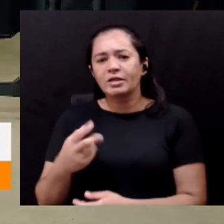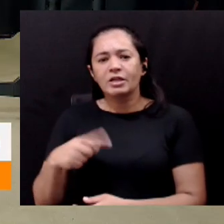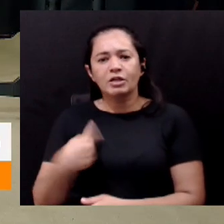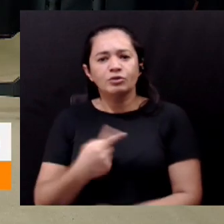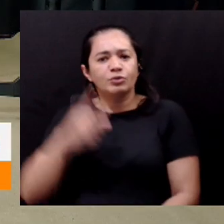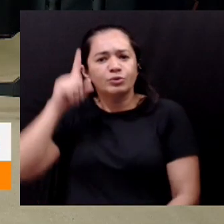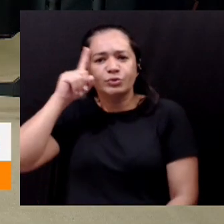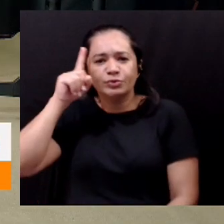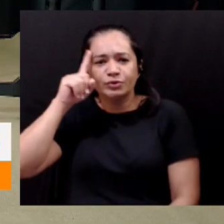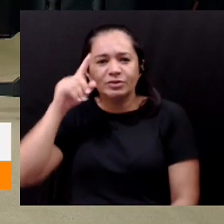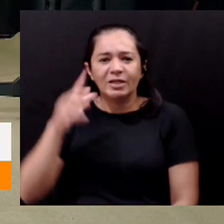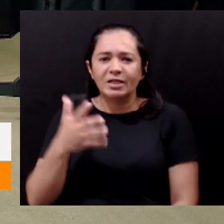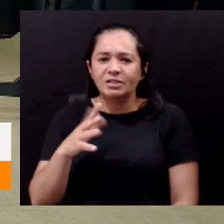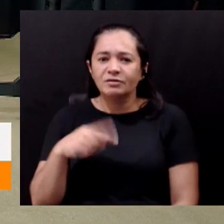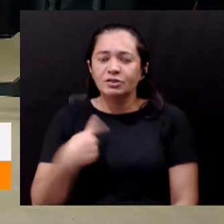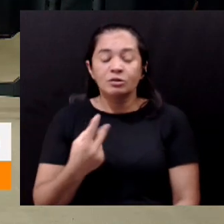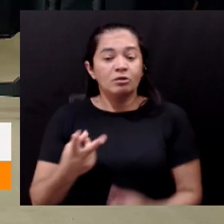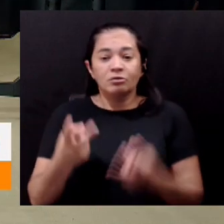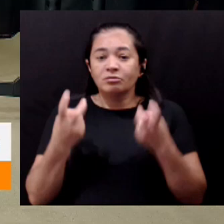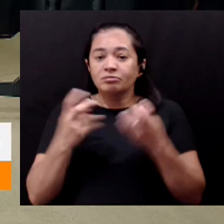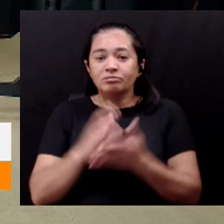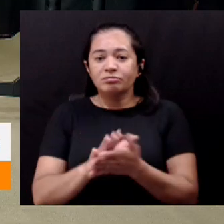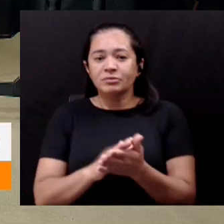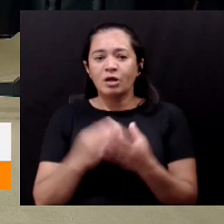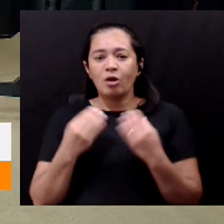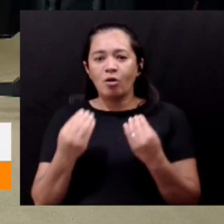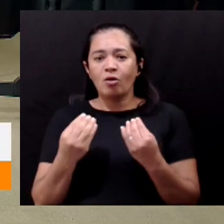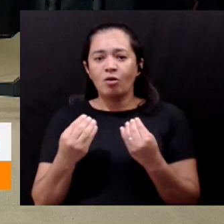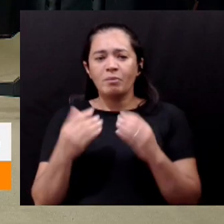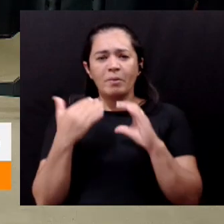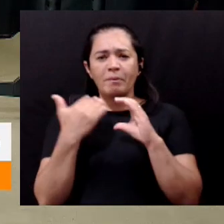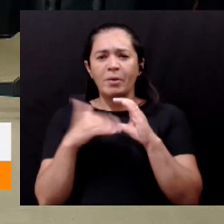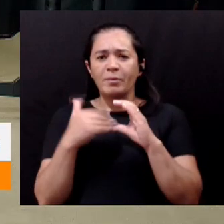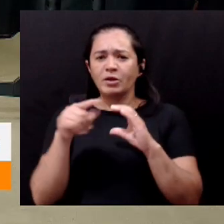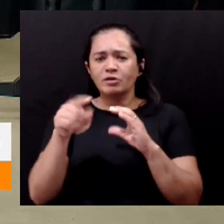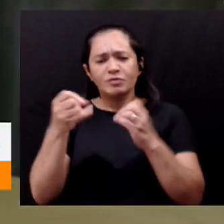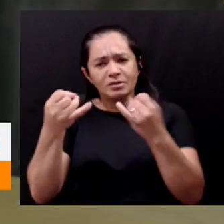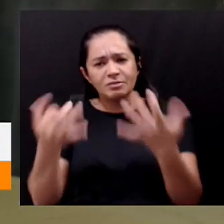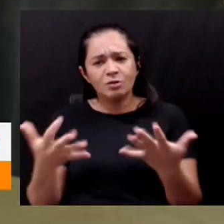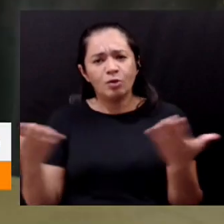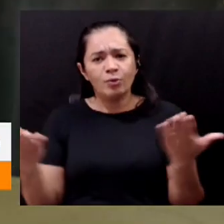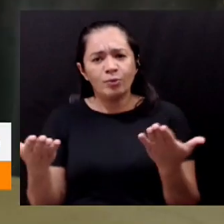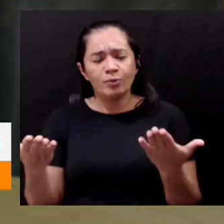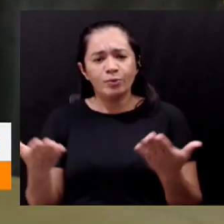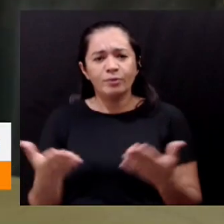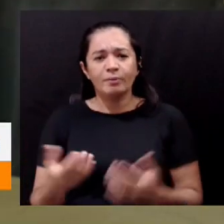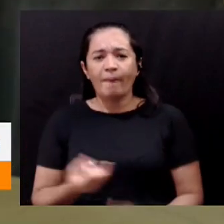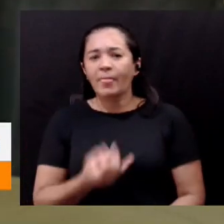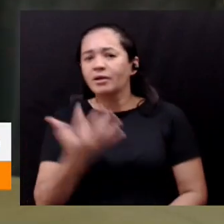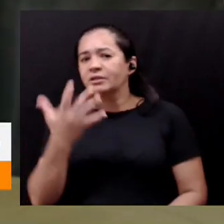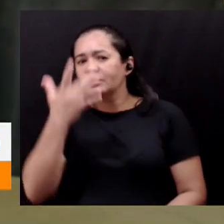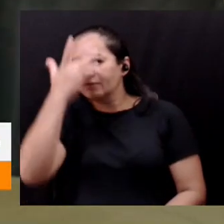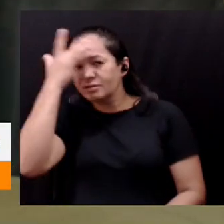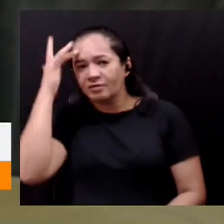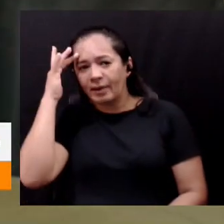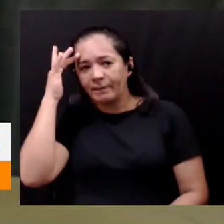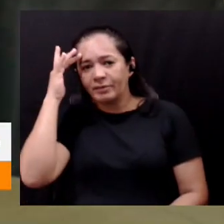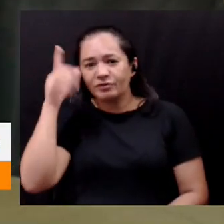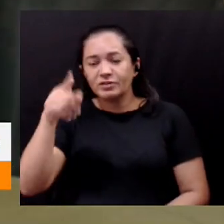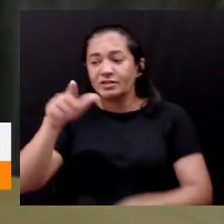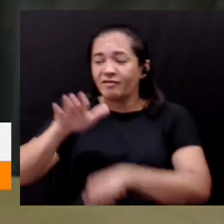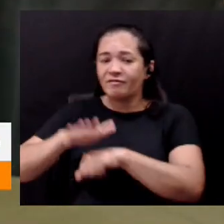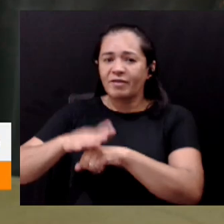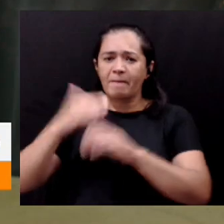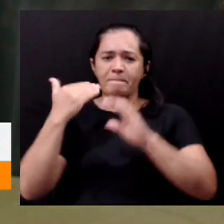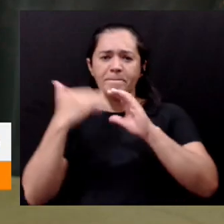nem percebe, né, como essas postagens que você acabou de falar, né. Quantas vezes você vai, faz alguma coisa, posta,